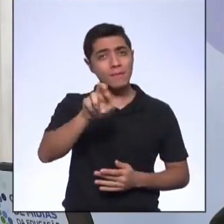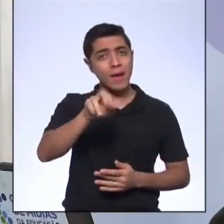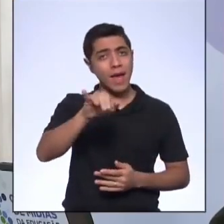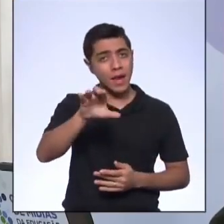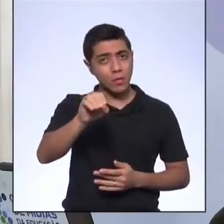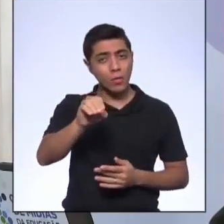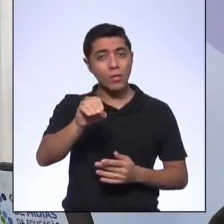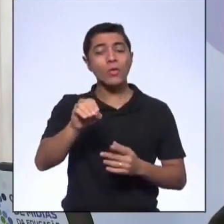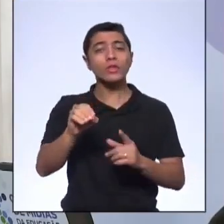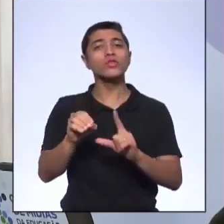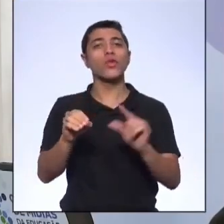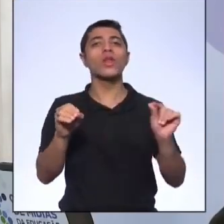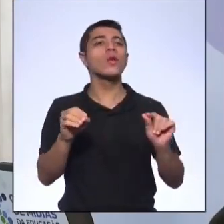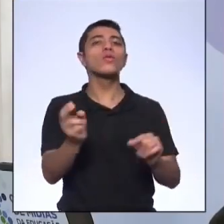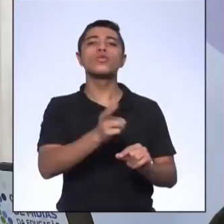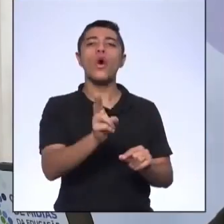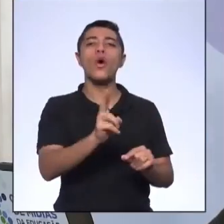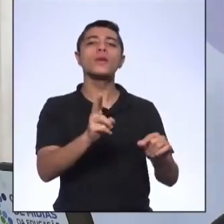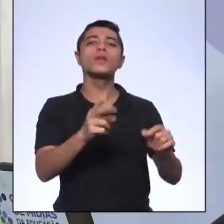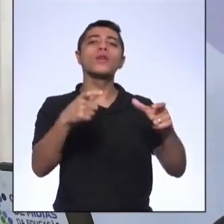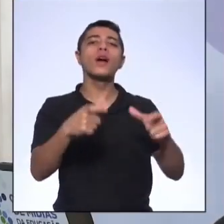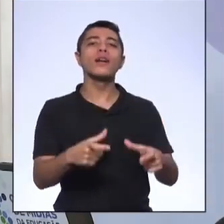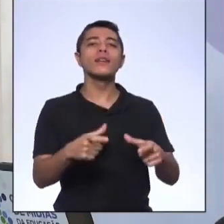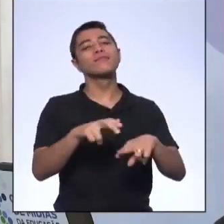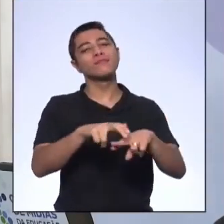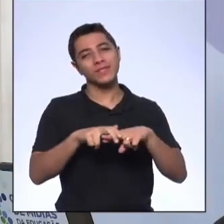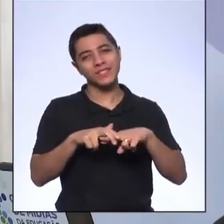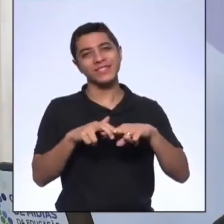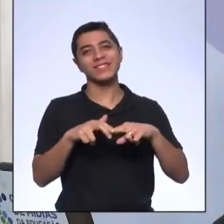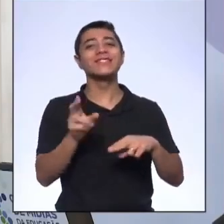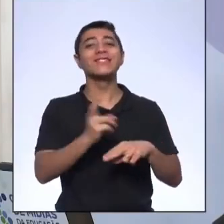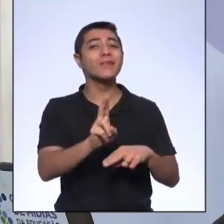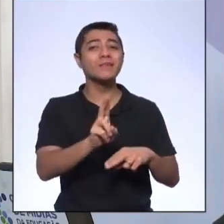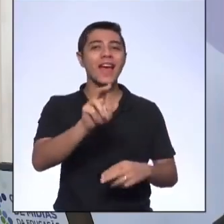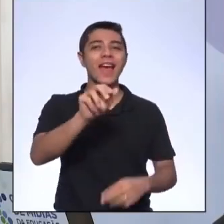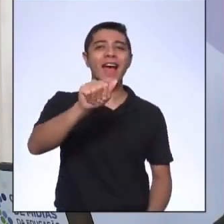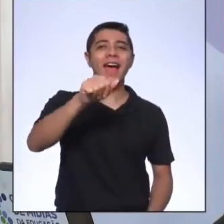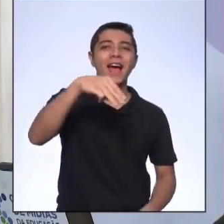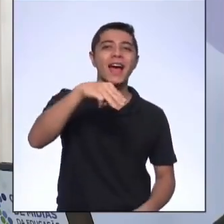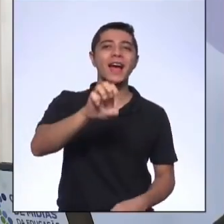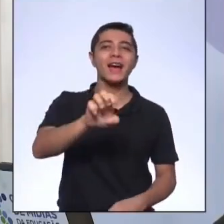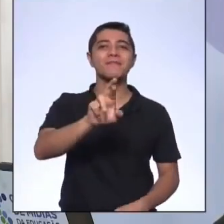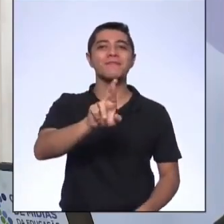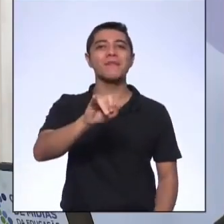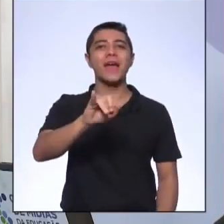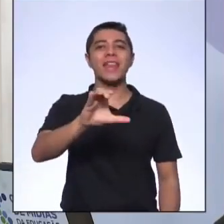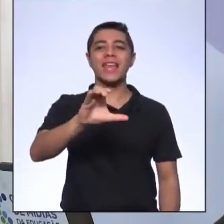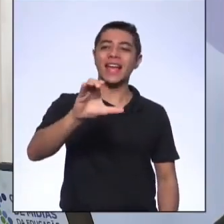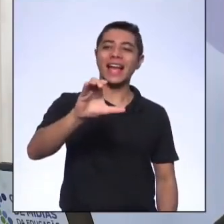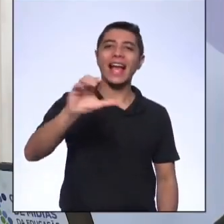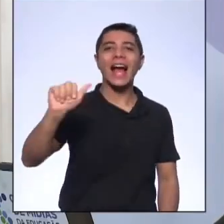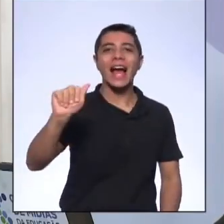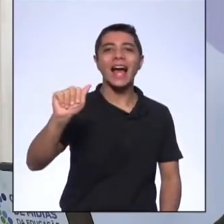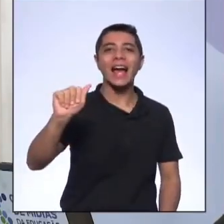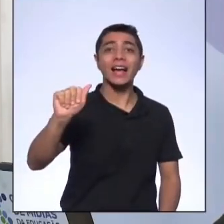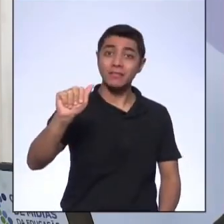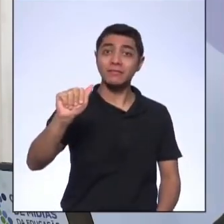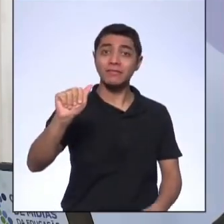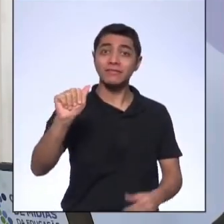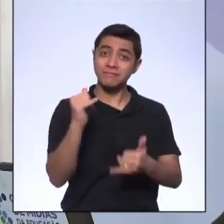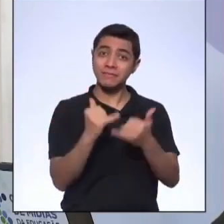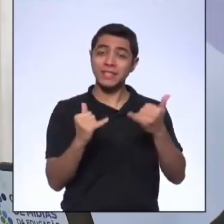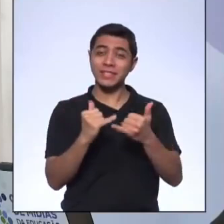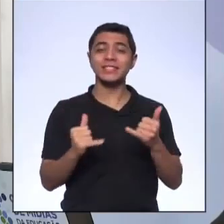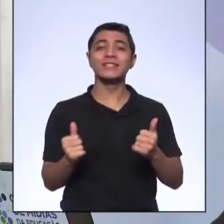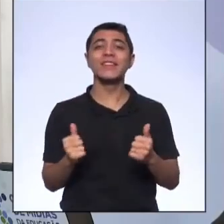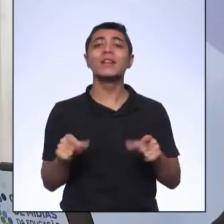em homenagem a ele próprio, né? Por isso que a América se chama América. Inclusive, tem uma outra curiosidade de termo aí. Por que o